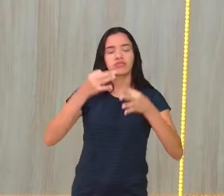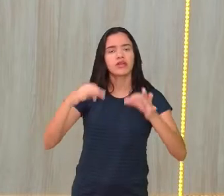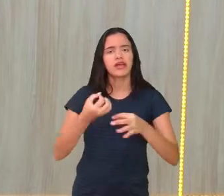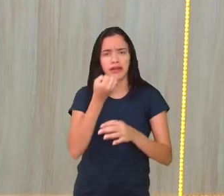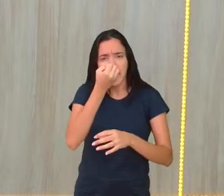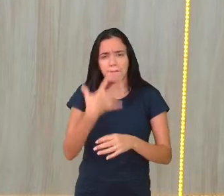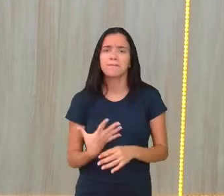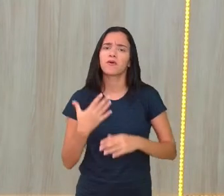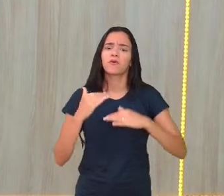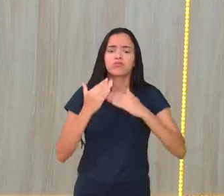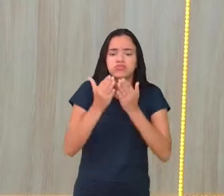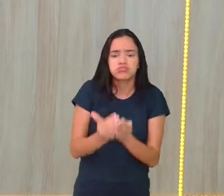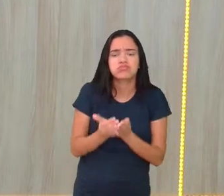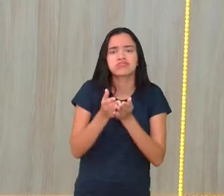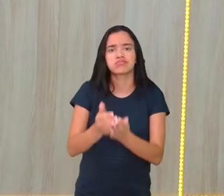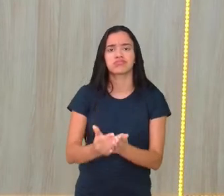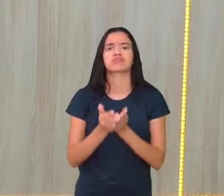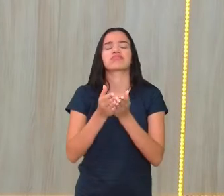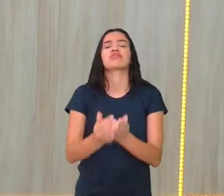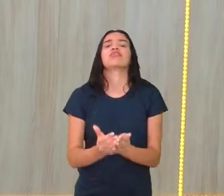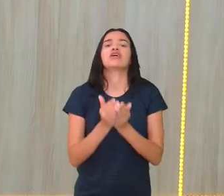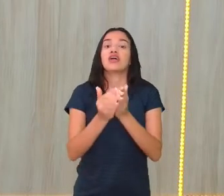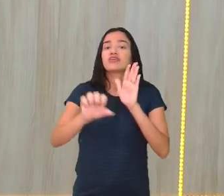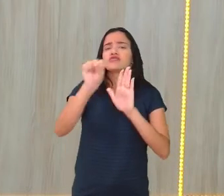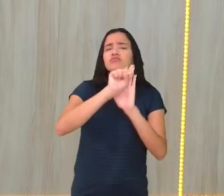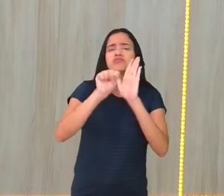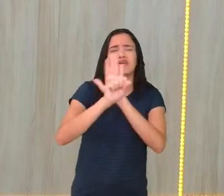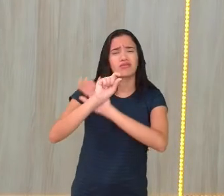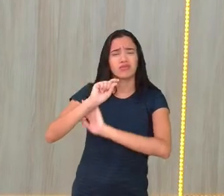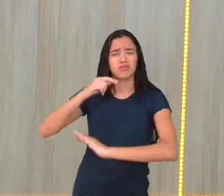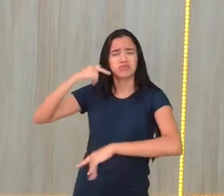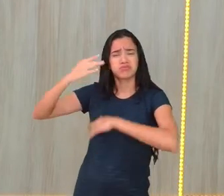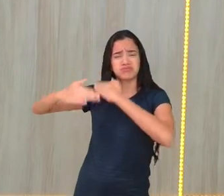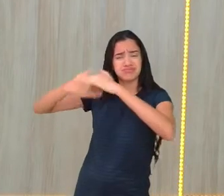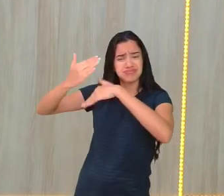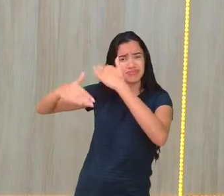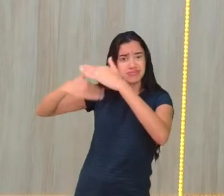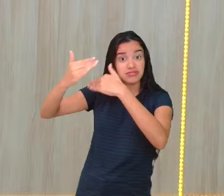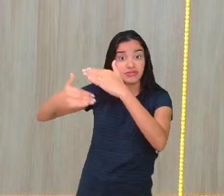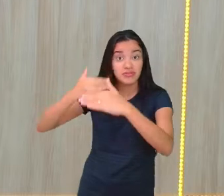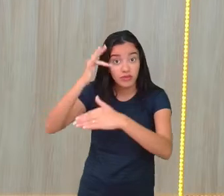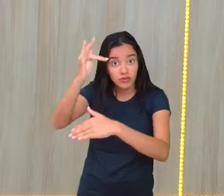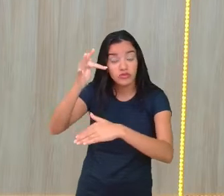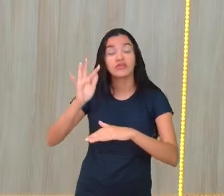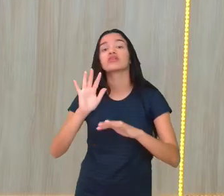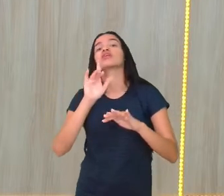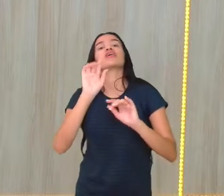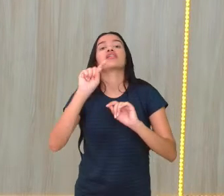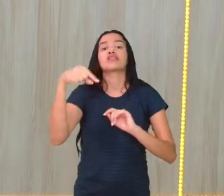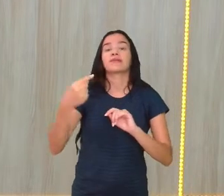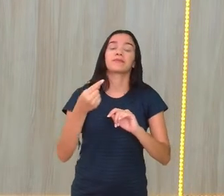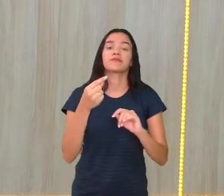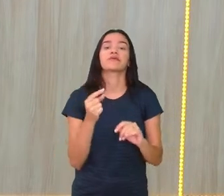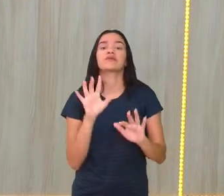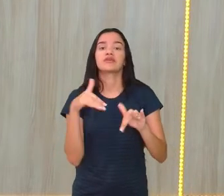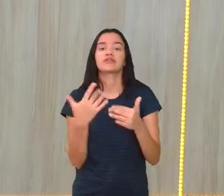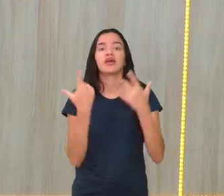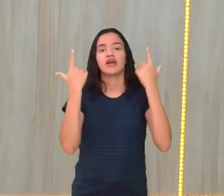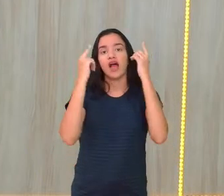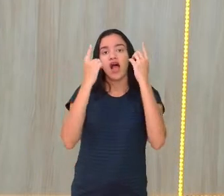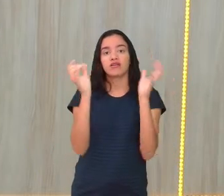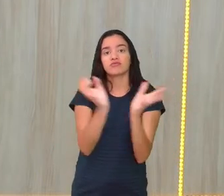bons navegadores que muitos séculos depois, quando a gente tem o desenvolvimento da civilização grega, né, e